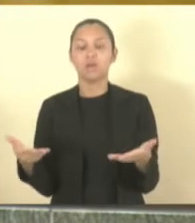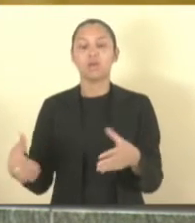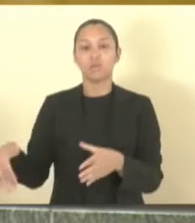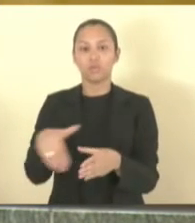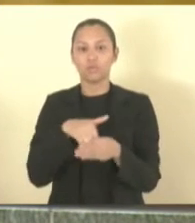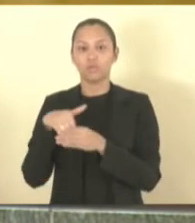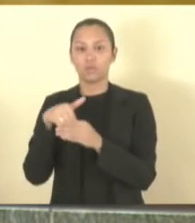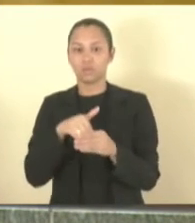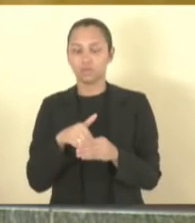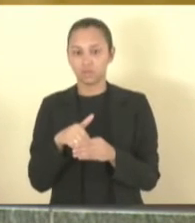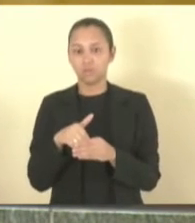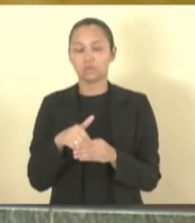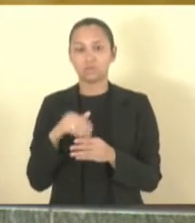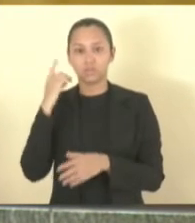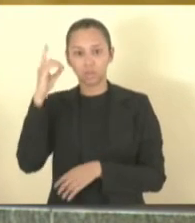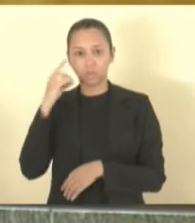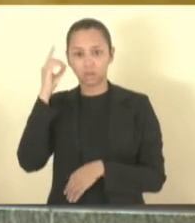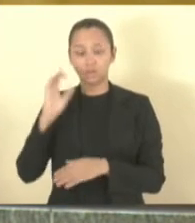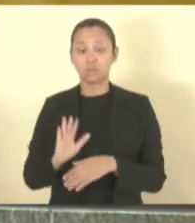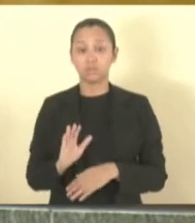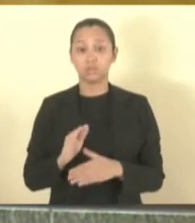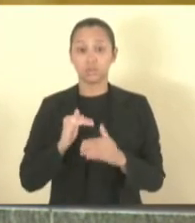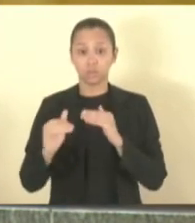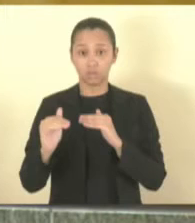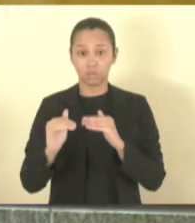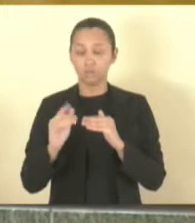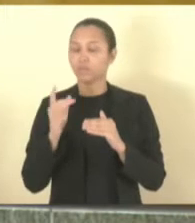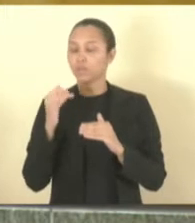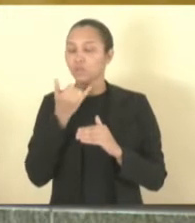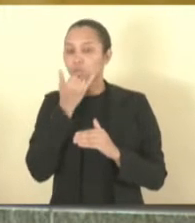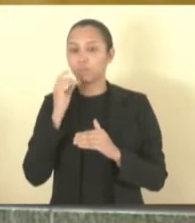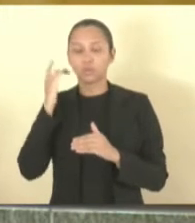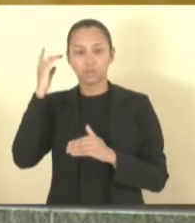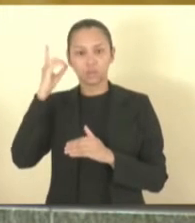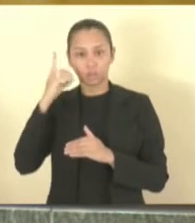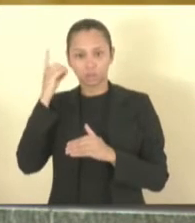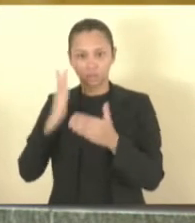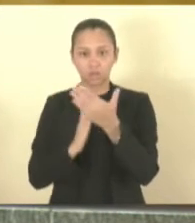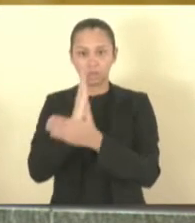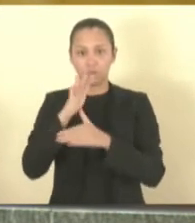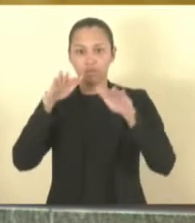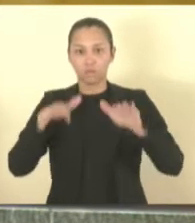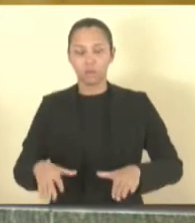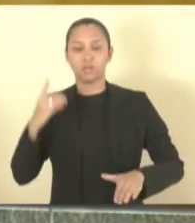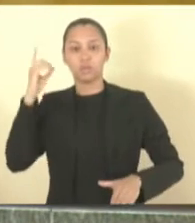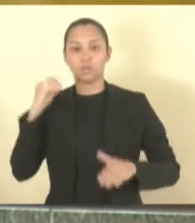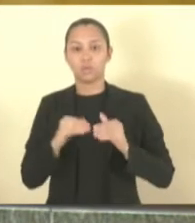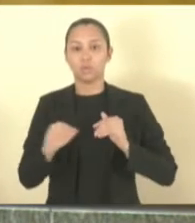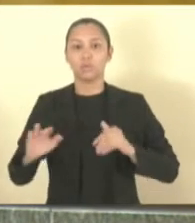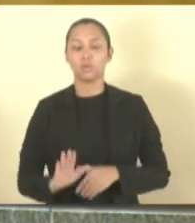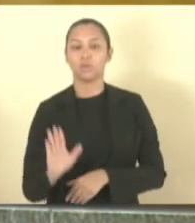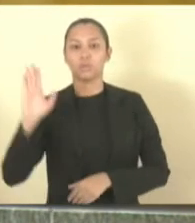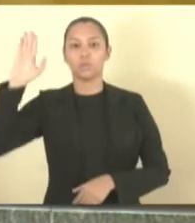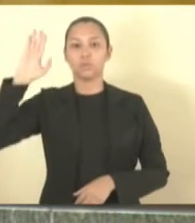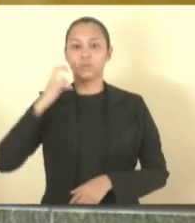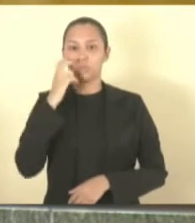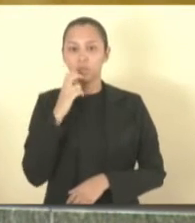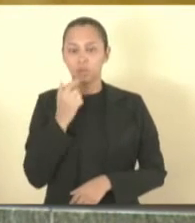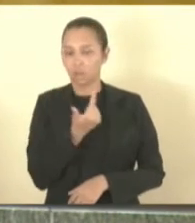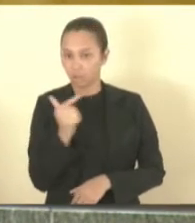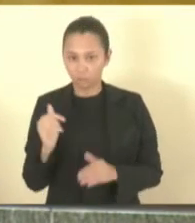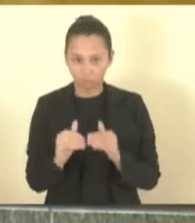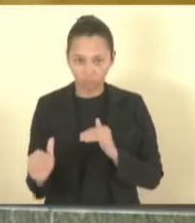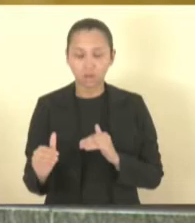em votação. Os deputados que aprovam permaneçam como estão, os contrários se manifestem verbalmente. Não havendo